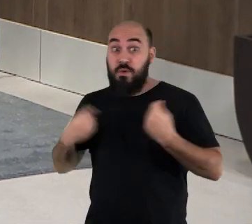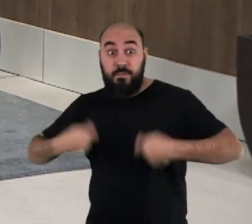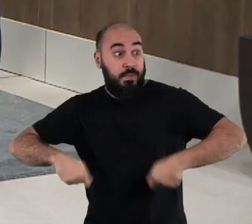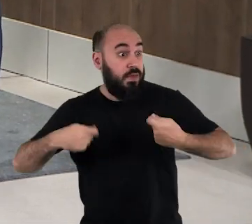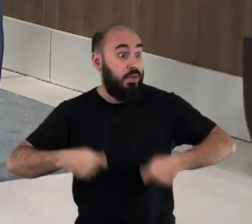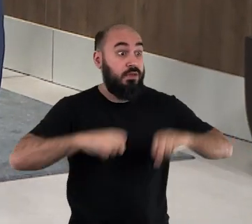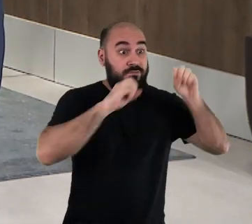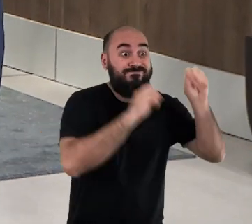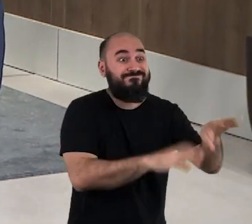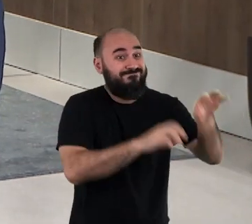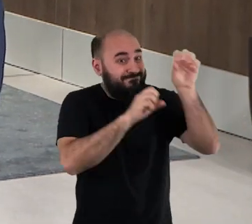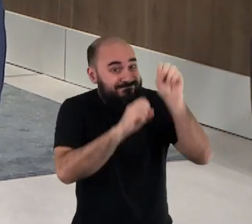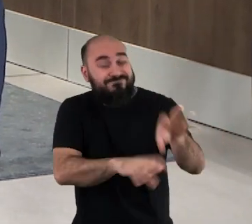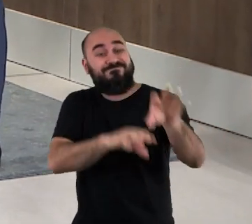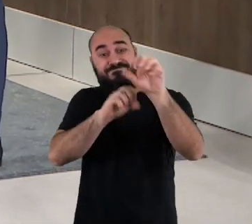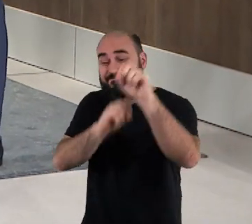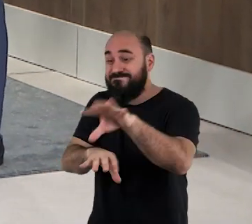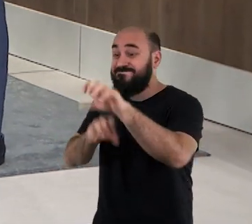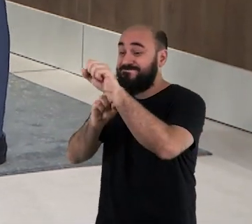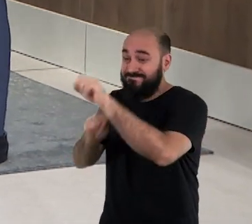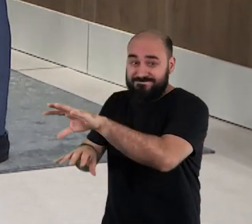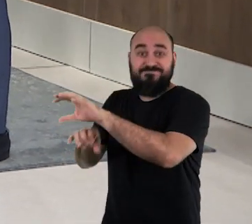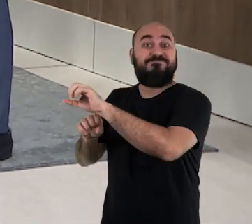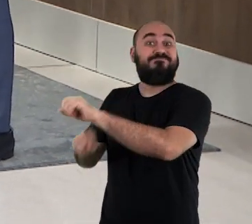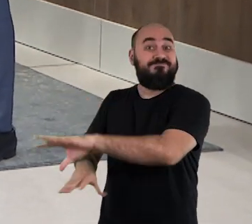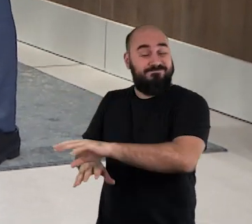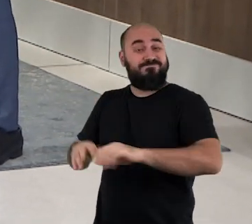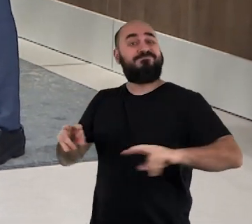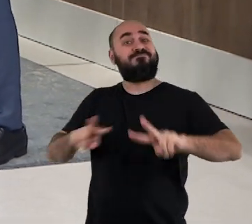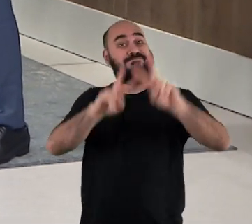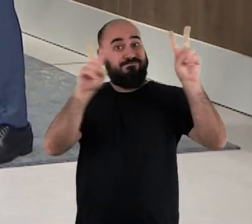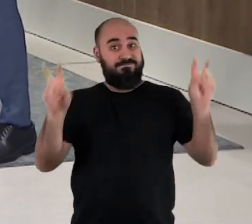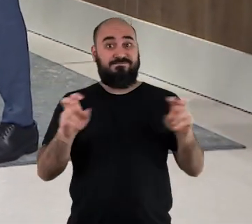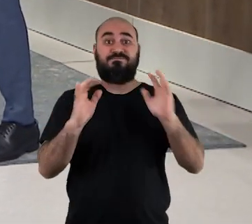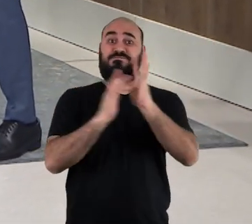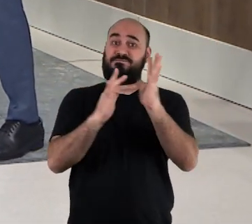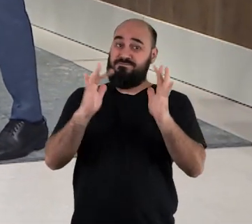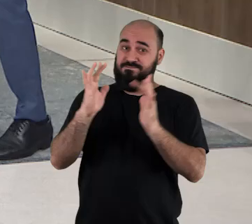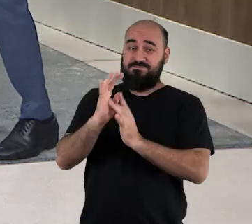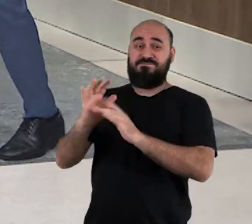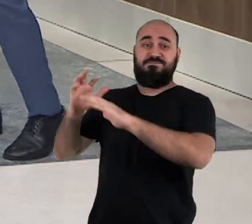A todo mundo a mensagem levar.